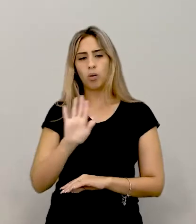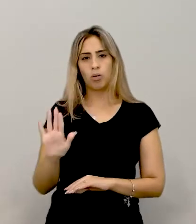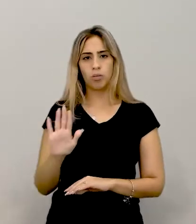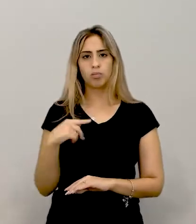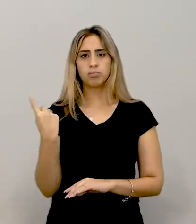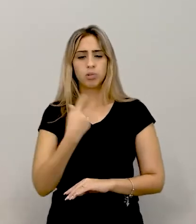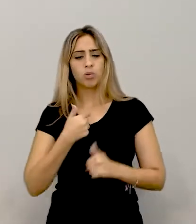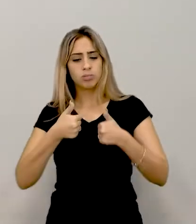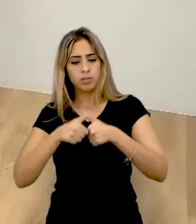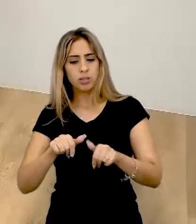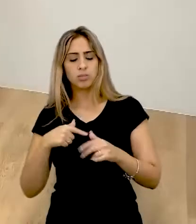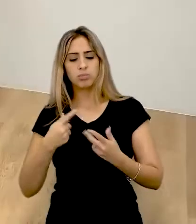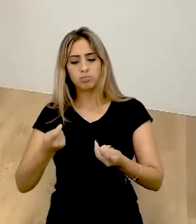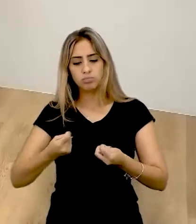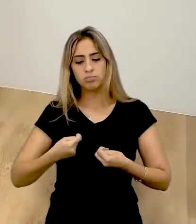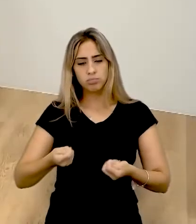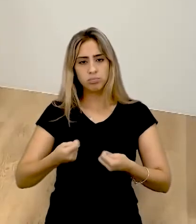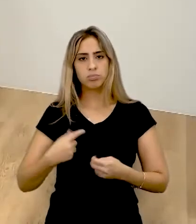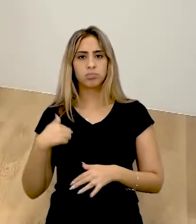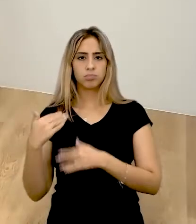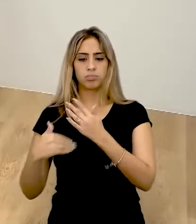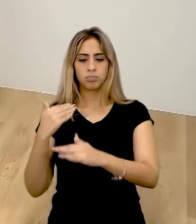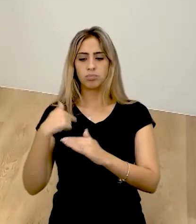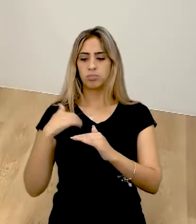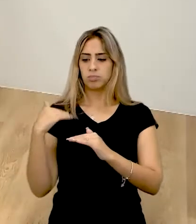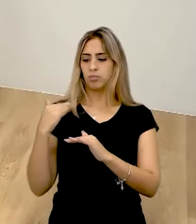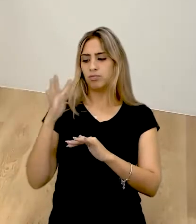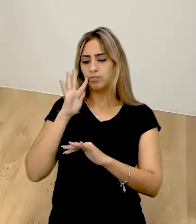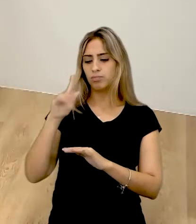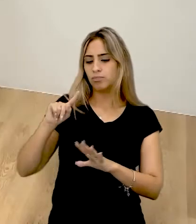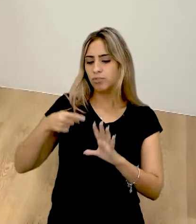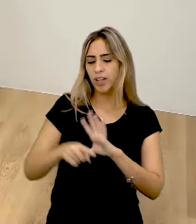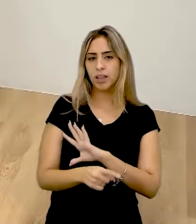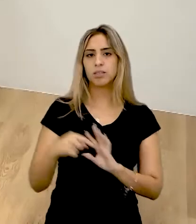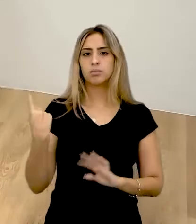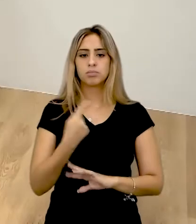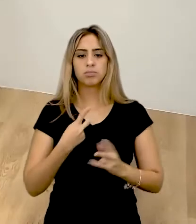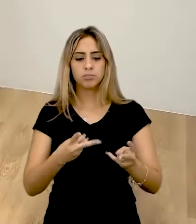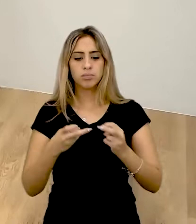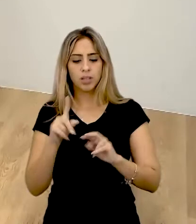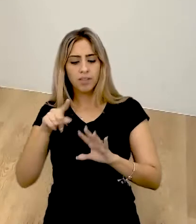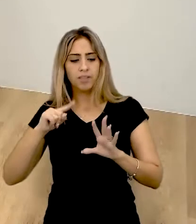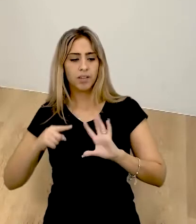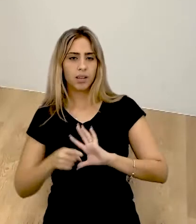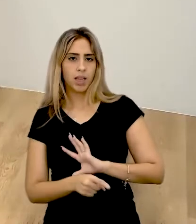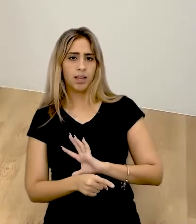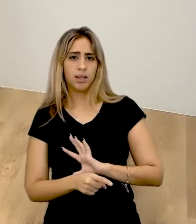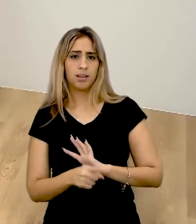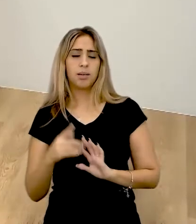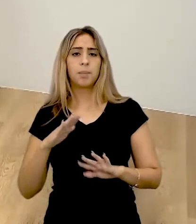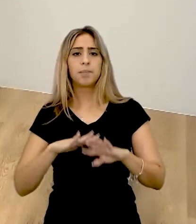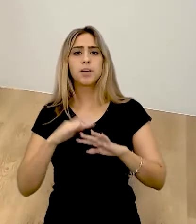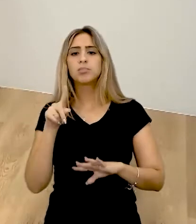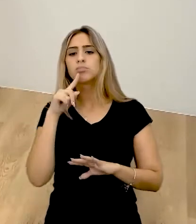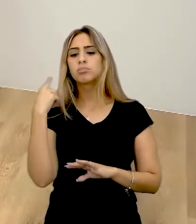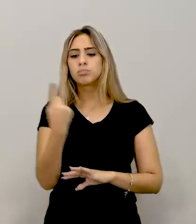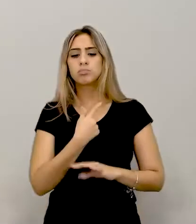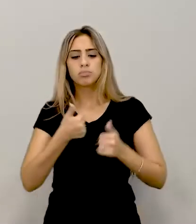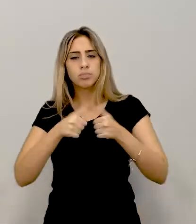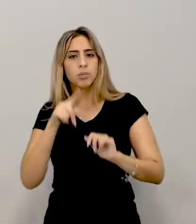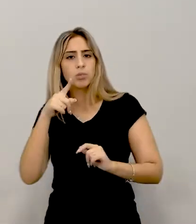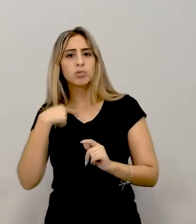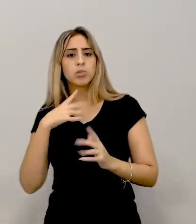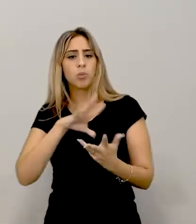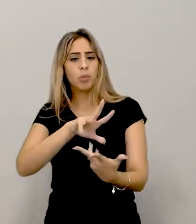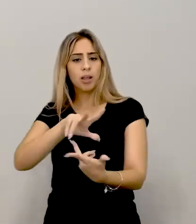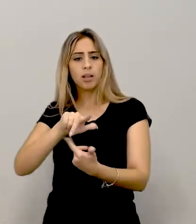estamos consumindo numa escala infinita, né? O nosso consumo, ela vem numa escala infinita. Só que estamos em um planeta